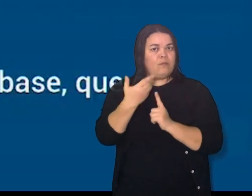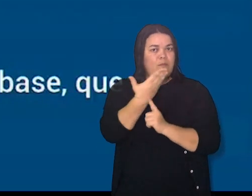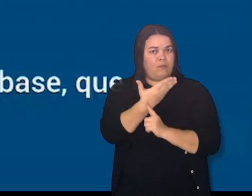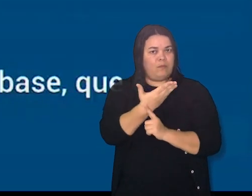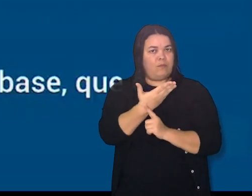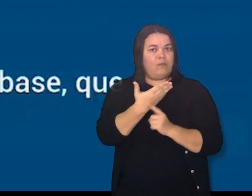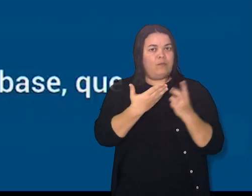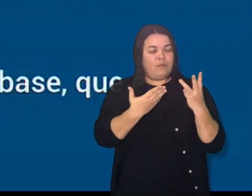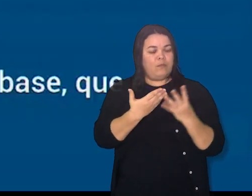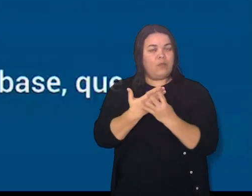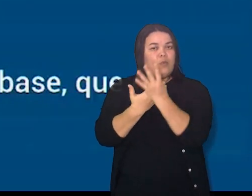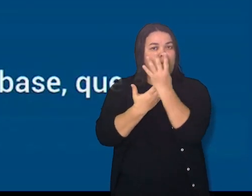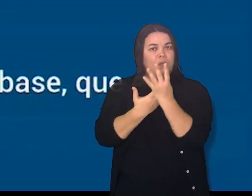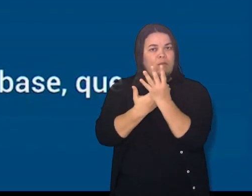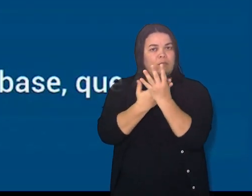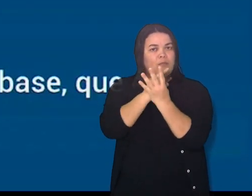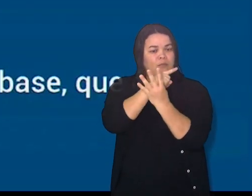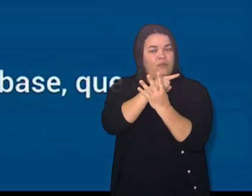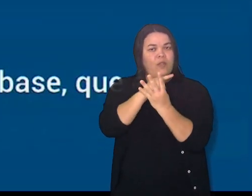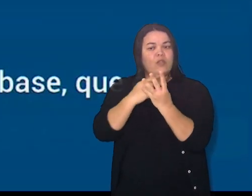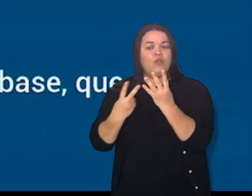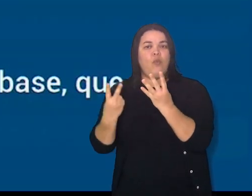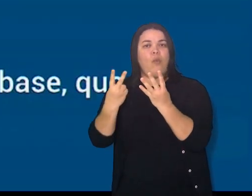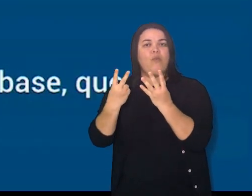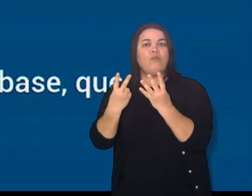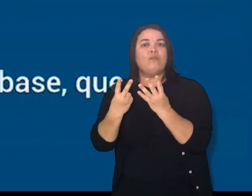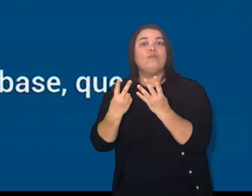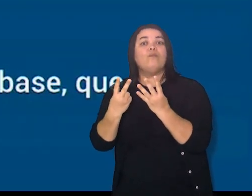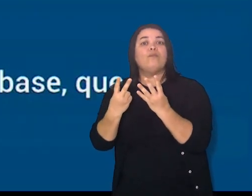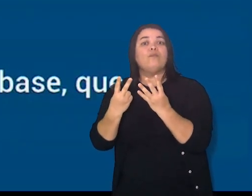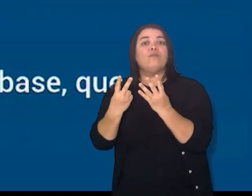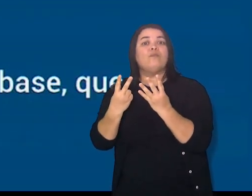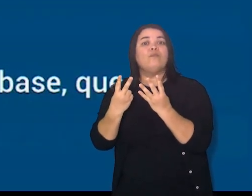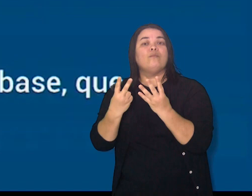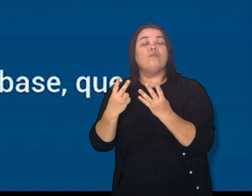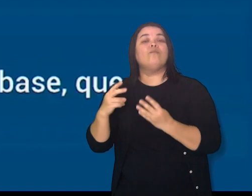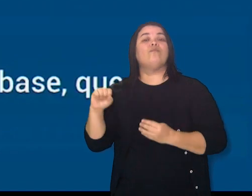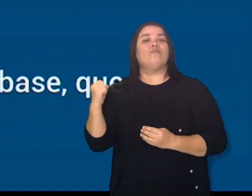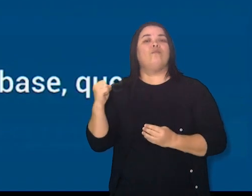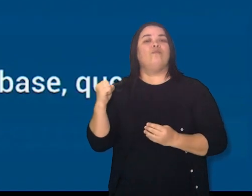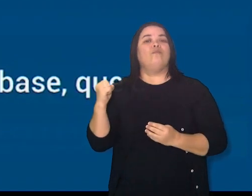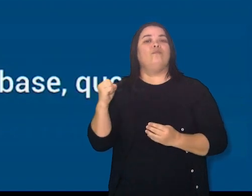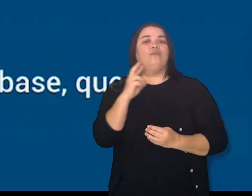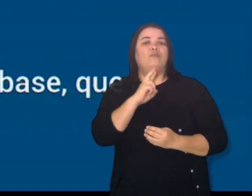vezes 2. Né? 2 vezes 2, 4. 4 vezes 2,